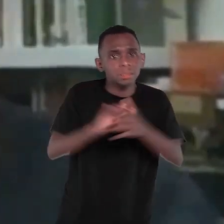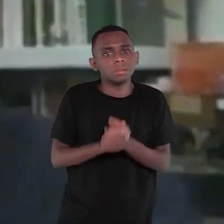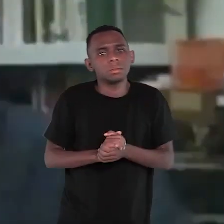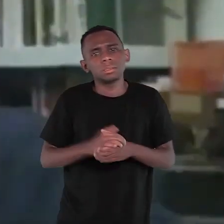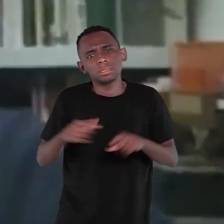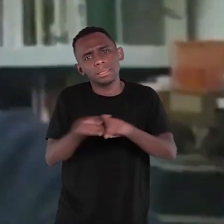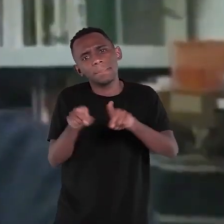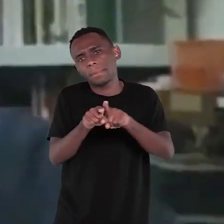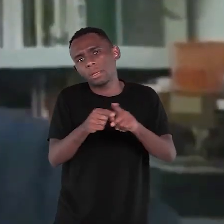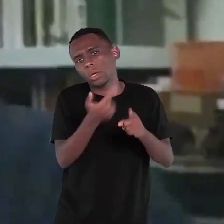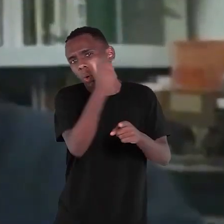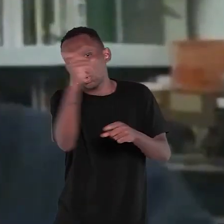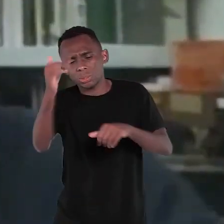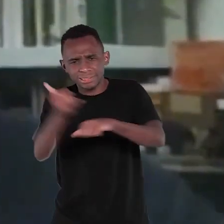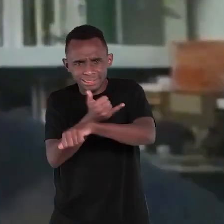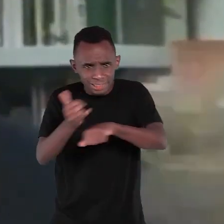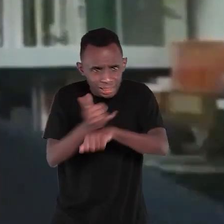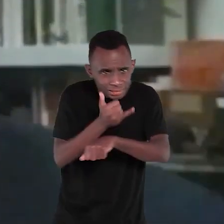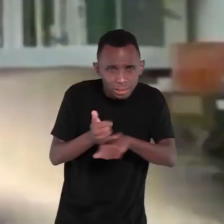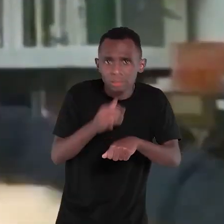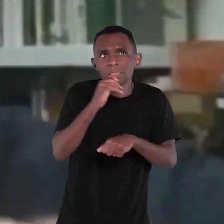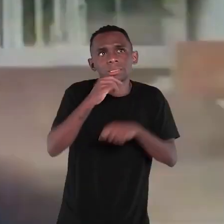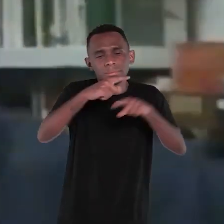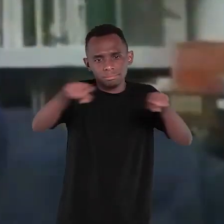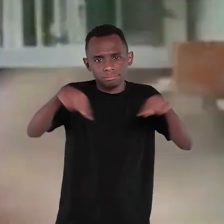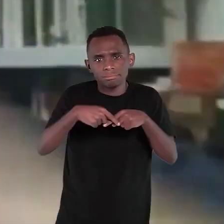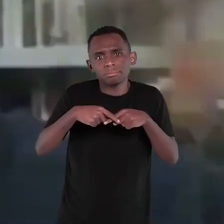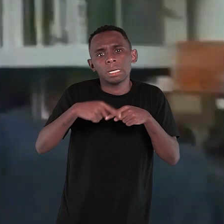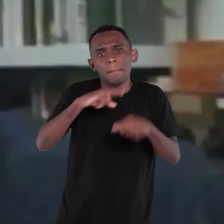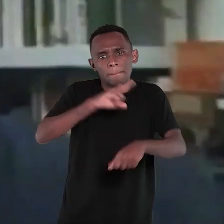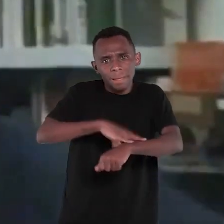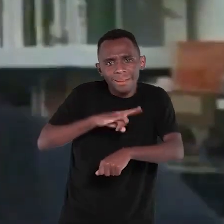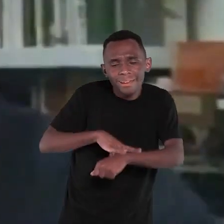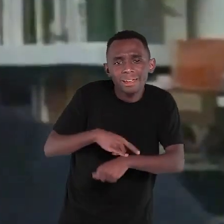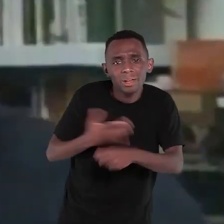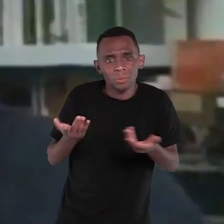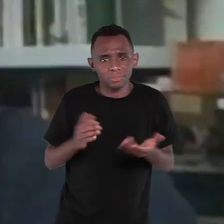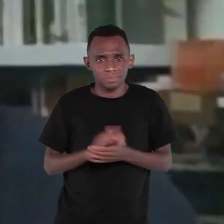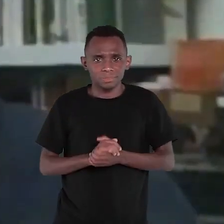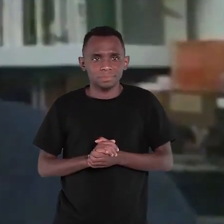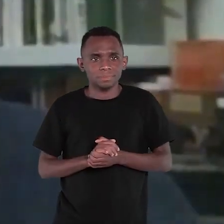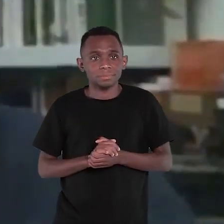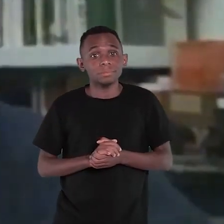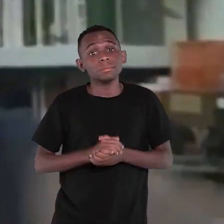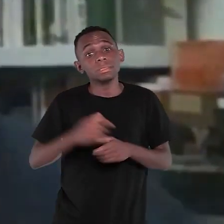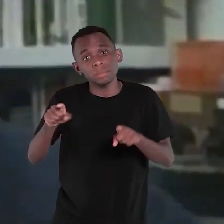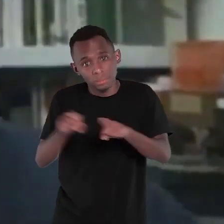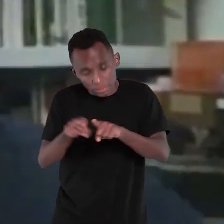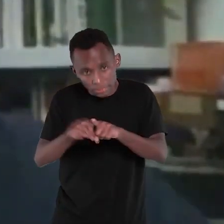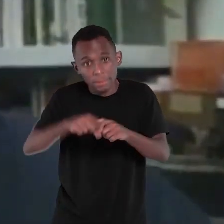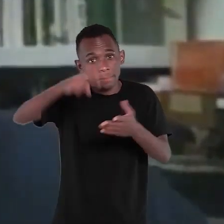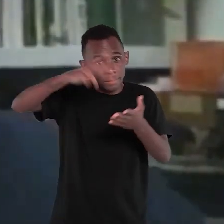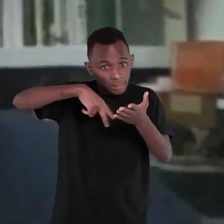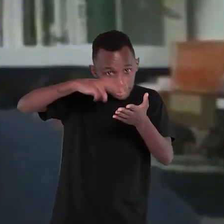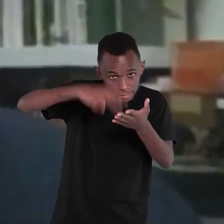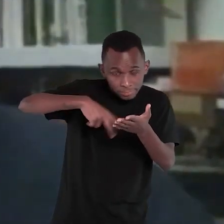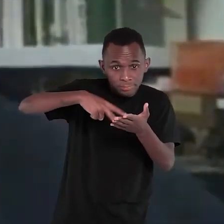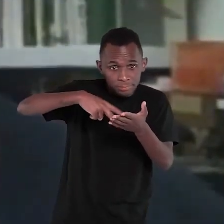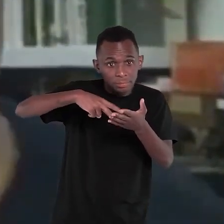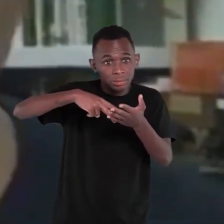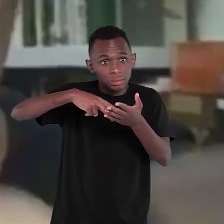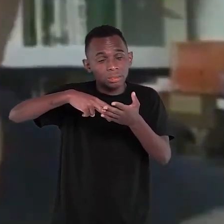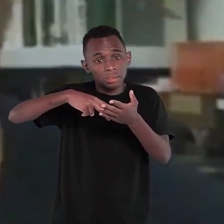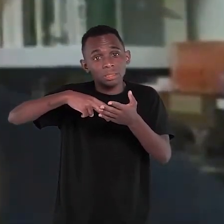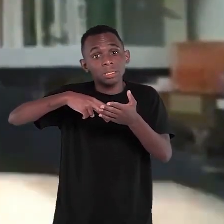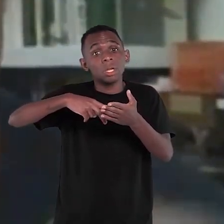que a biblioteca oferece, né? Está sempre limpa, banheiro em ordem e tal, né? Para ler, evidentemente,